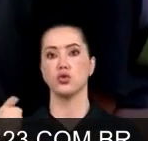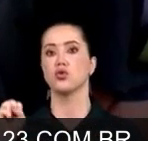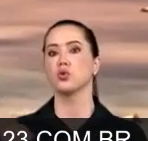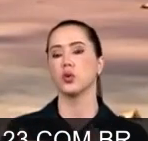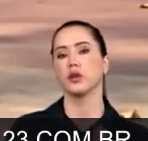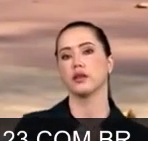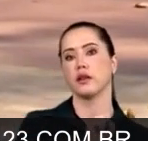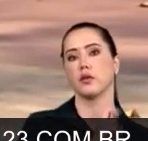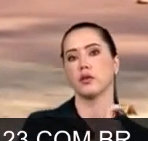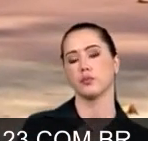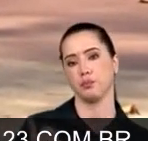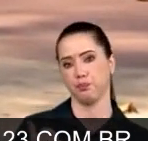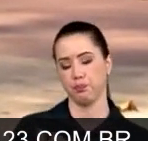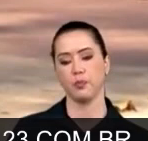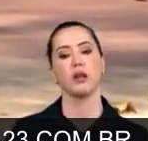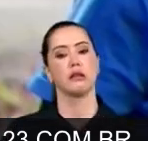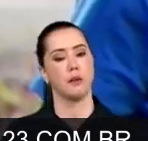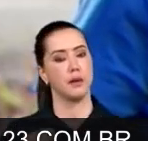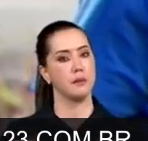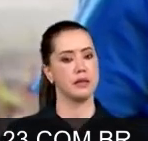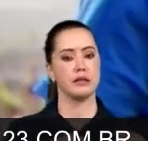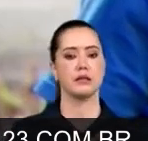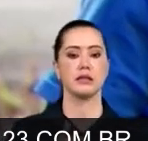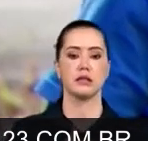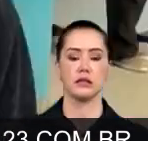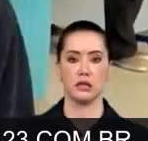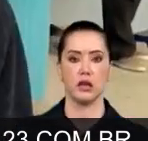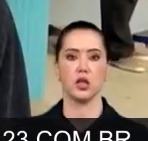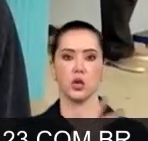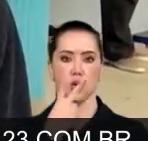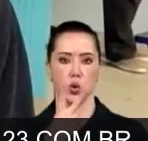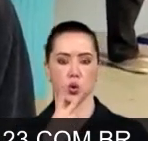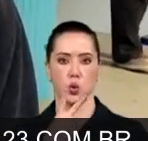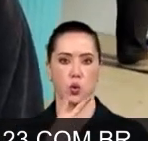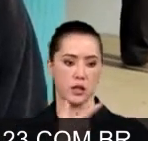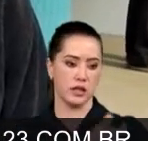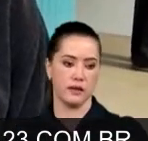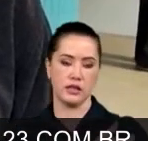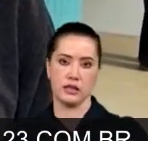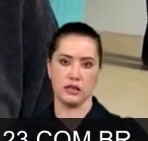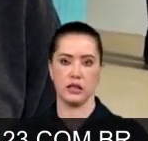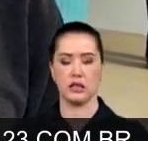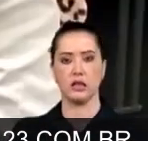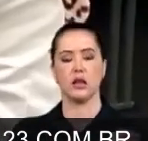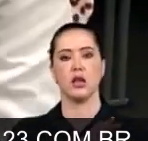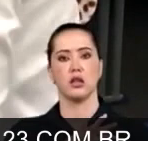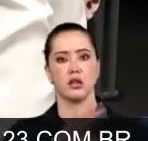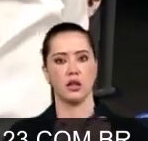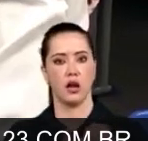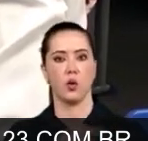e 85 anos. Além disso, é necessário que ele tenha recebido duas doses iniciais da Coronavac